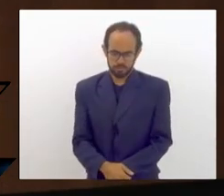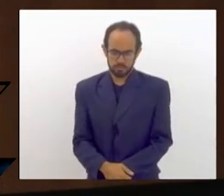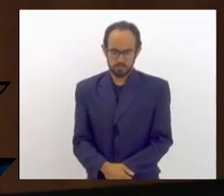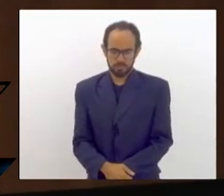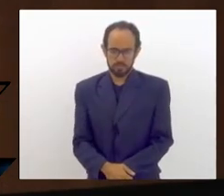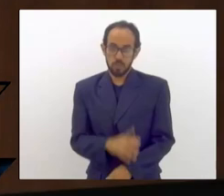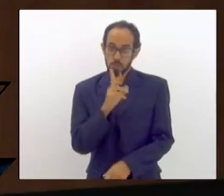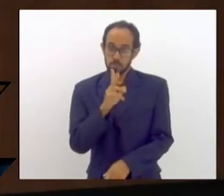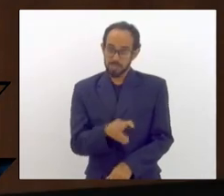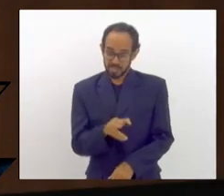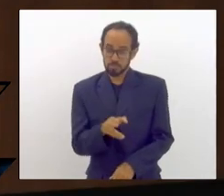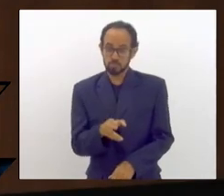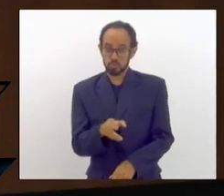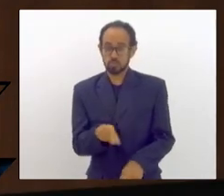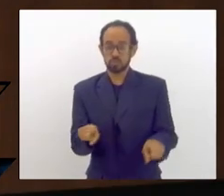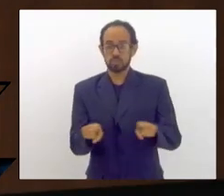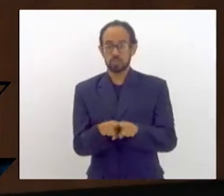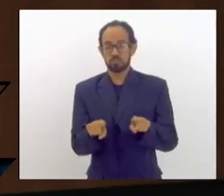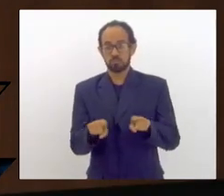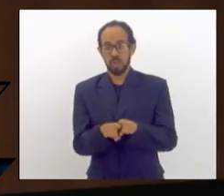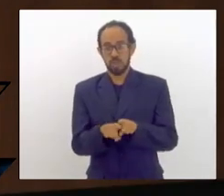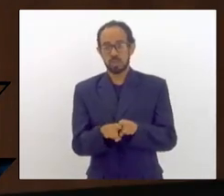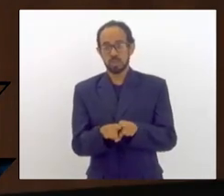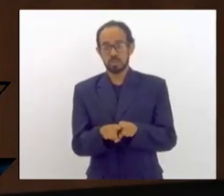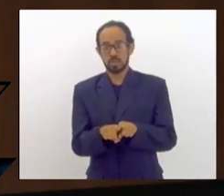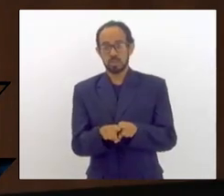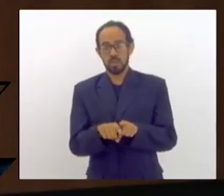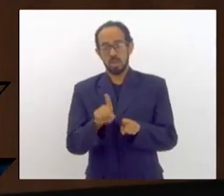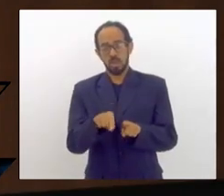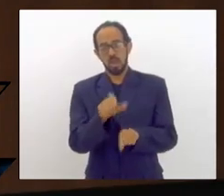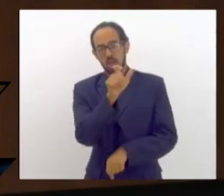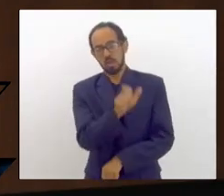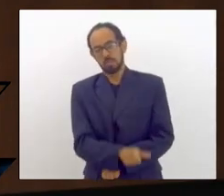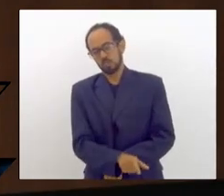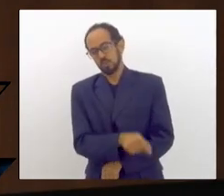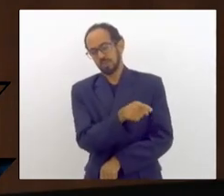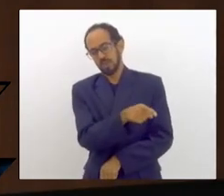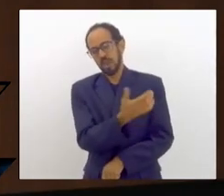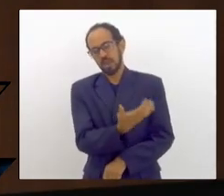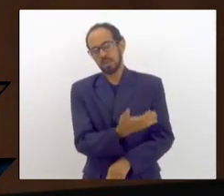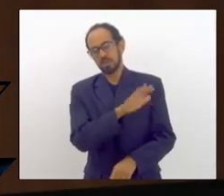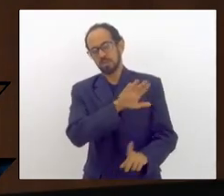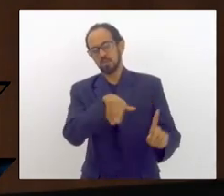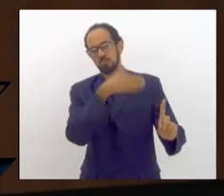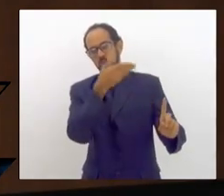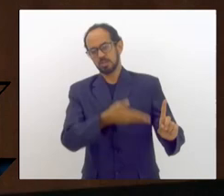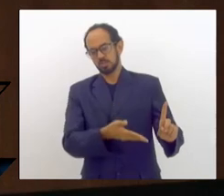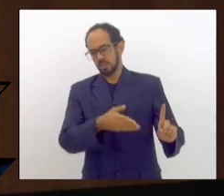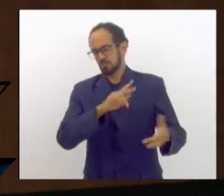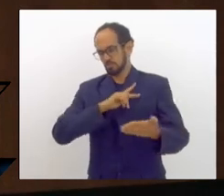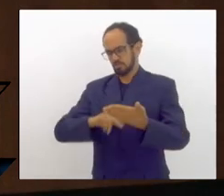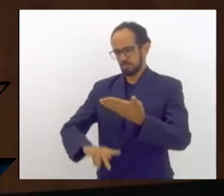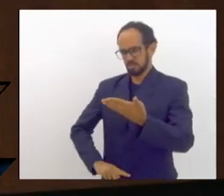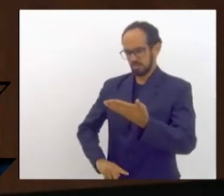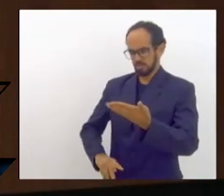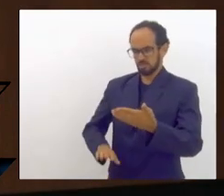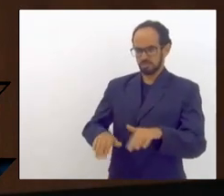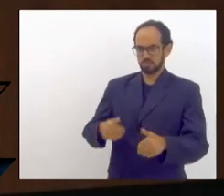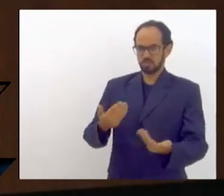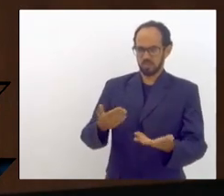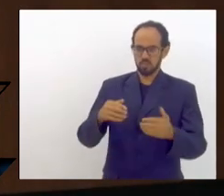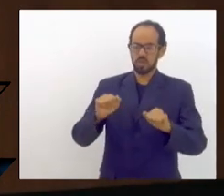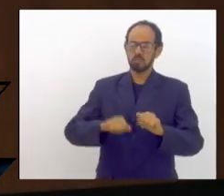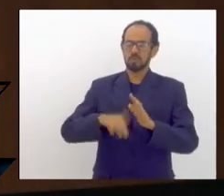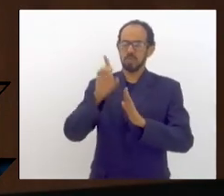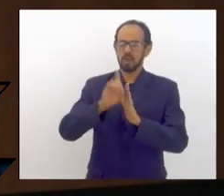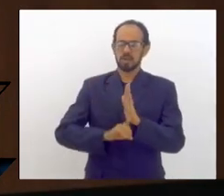Esse era a pessoa que ela queria homenagear, presidente. Fica aqui a declaração